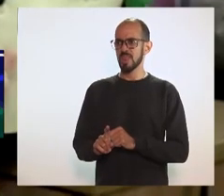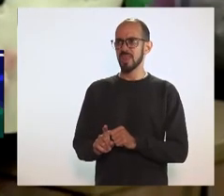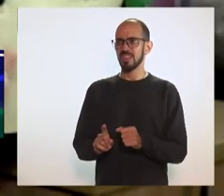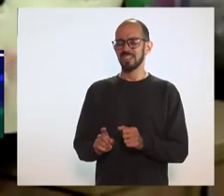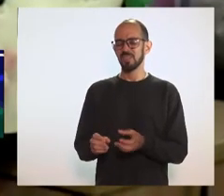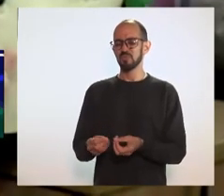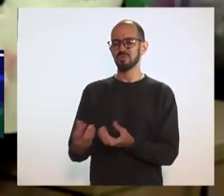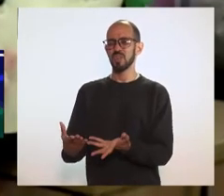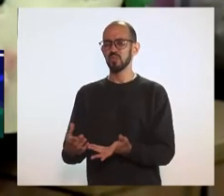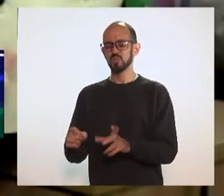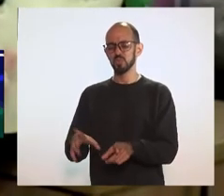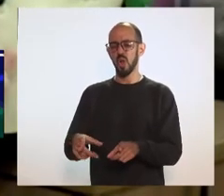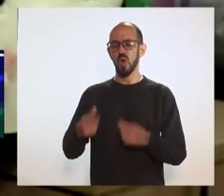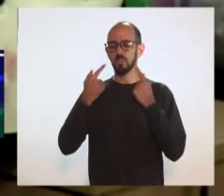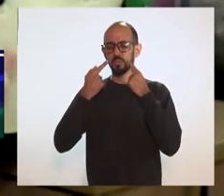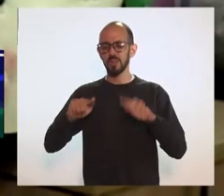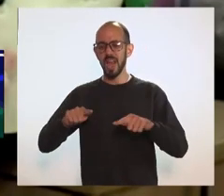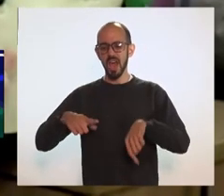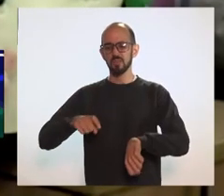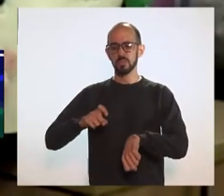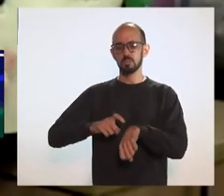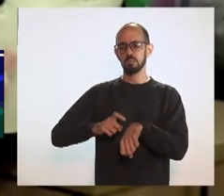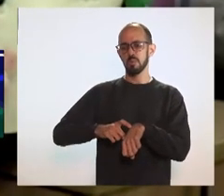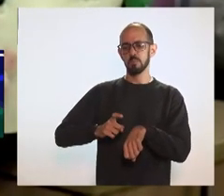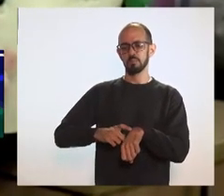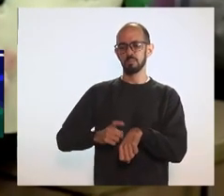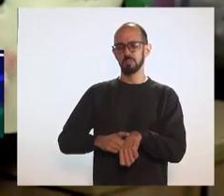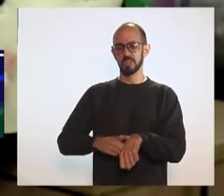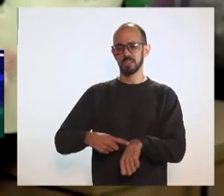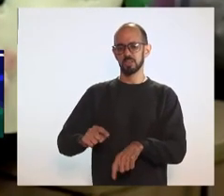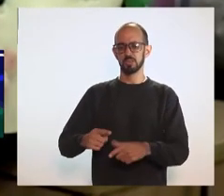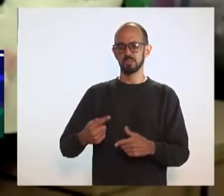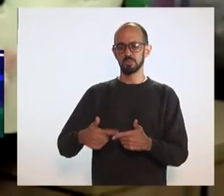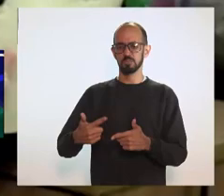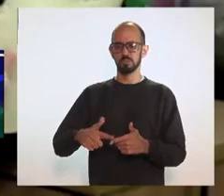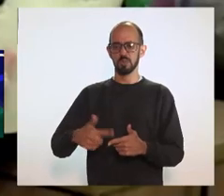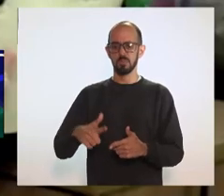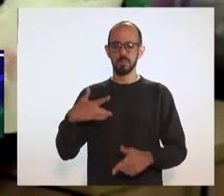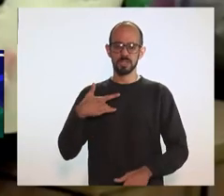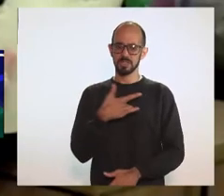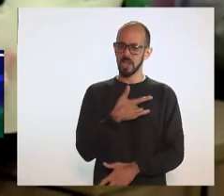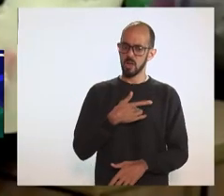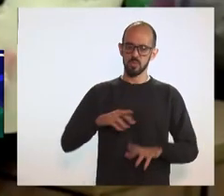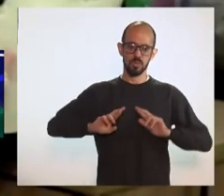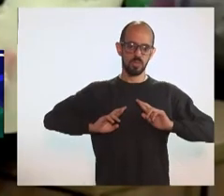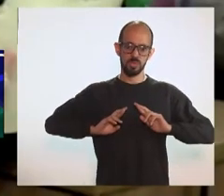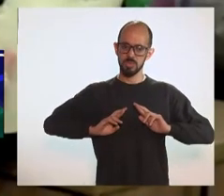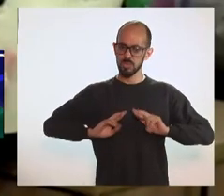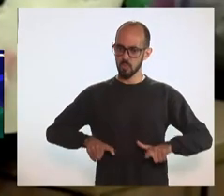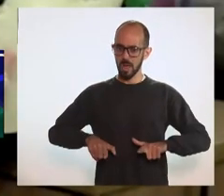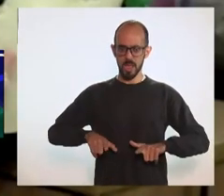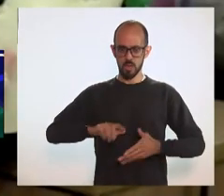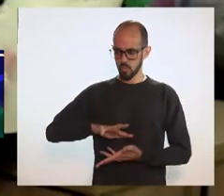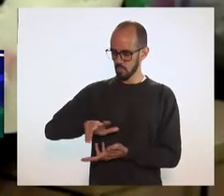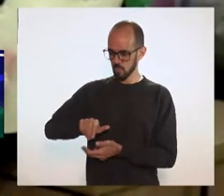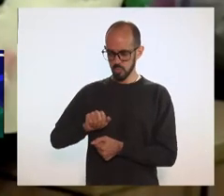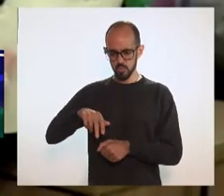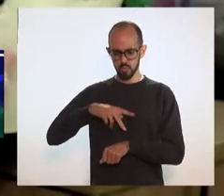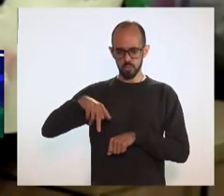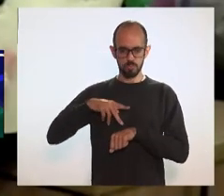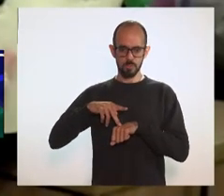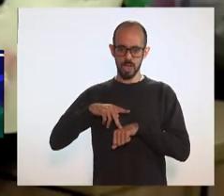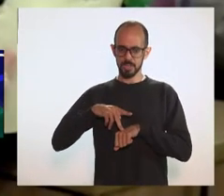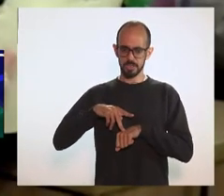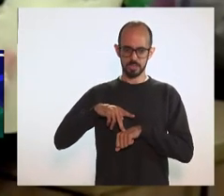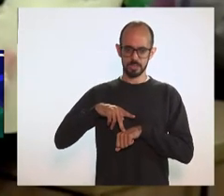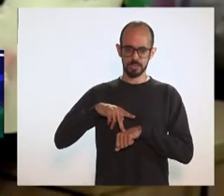somente o agravamento da questão sanitária no mundo, no nosso país, e aí eu trago agora o repórter